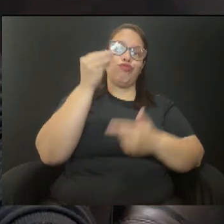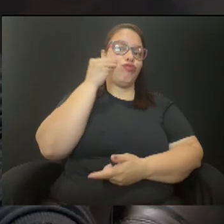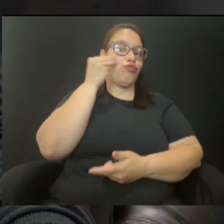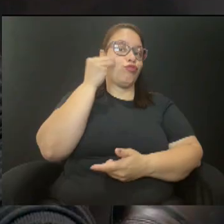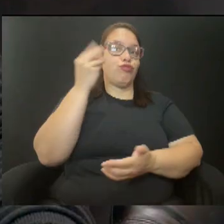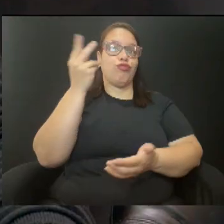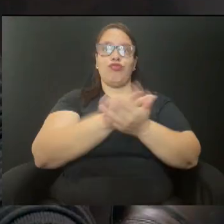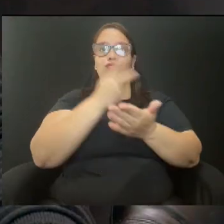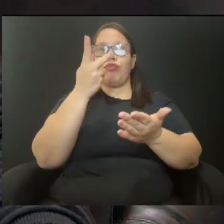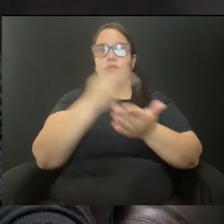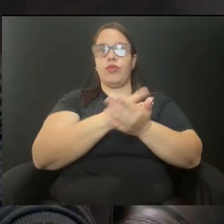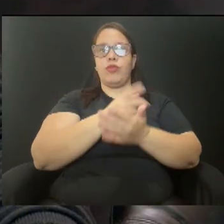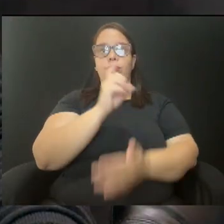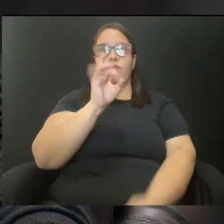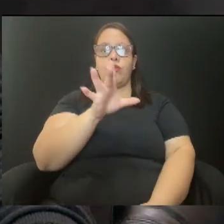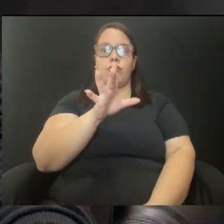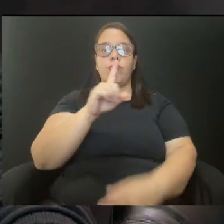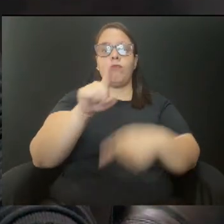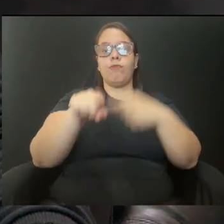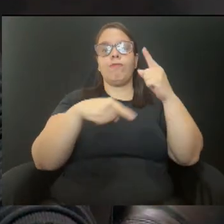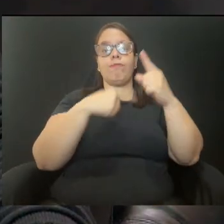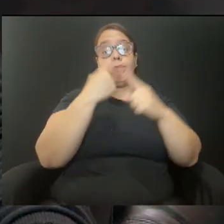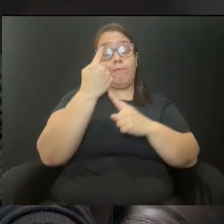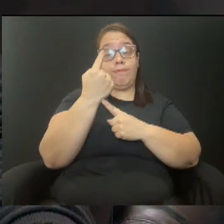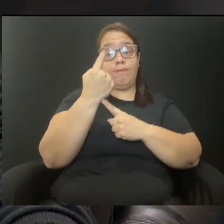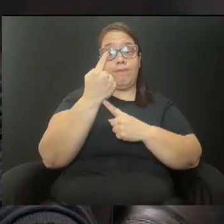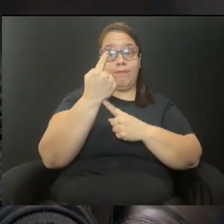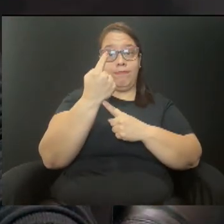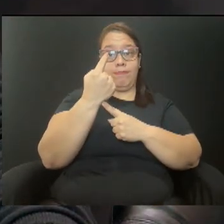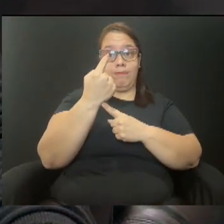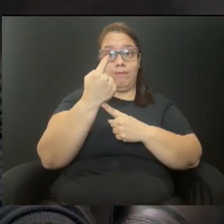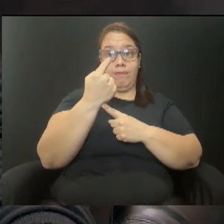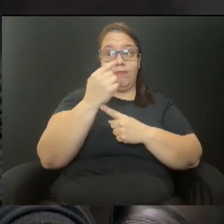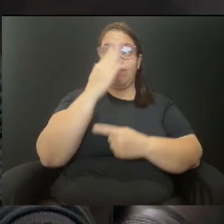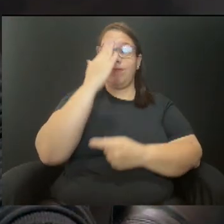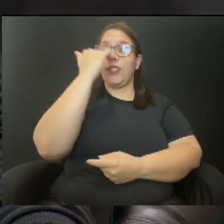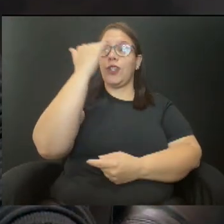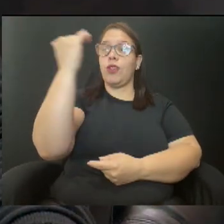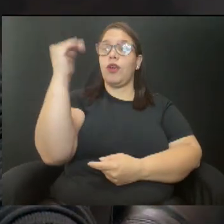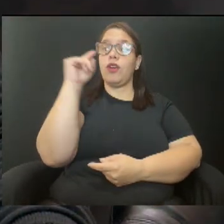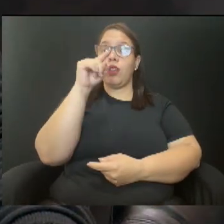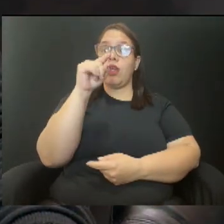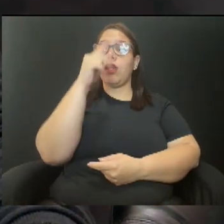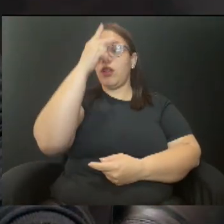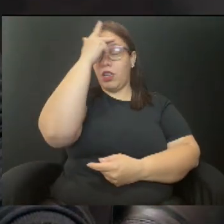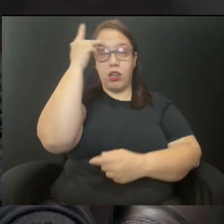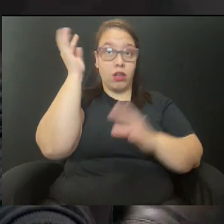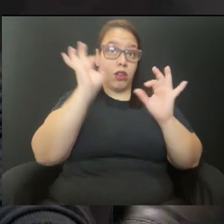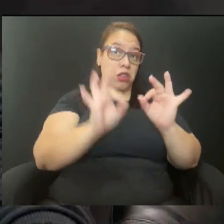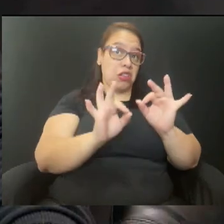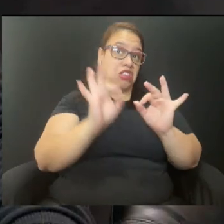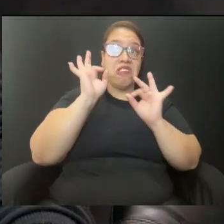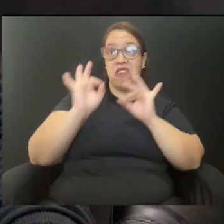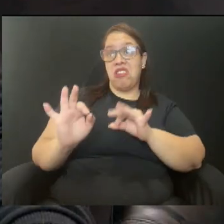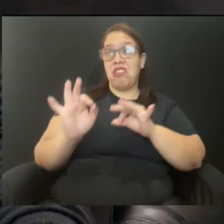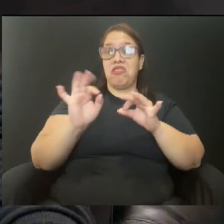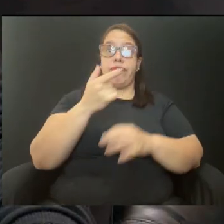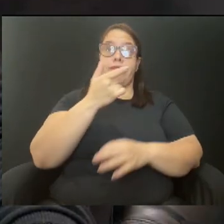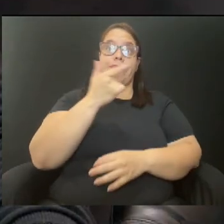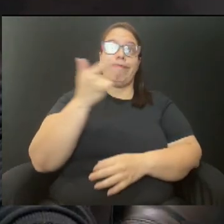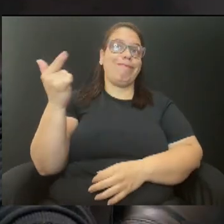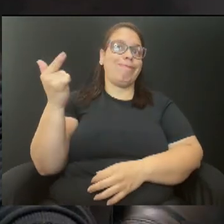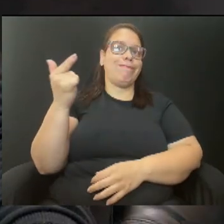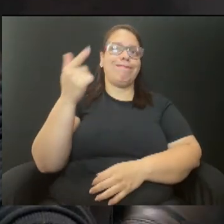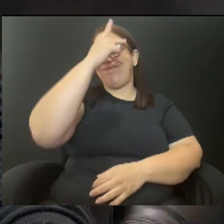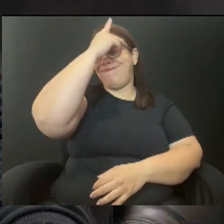falar de casos de sucesso. Aí acaba o quê? Você se inspirando, olha, aquela pessoa deu certo, essa deu certo, mas não vê quantas pessoas deram